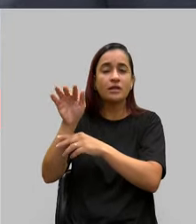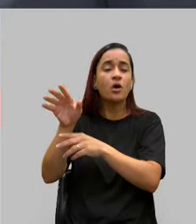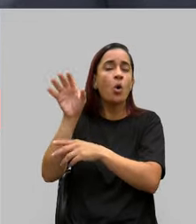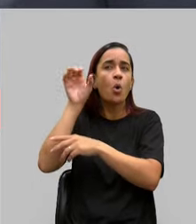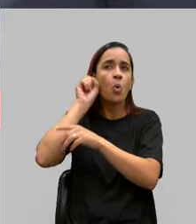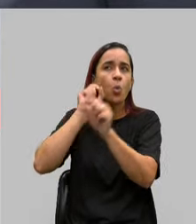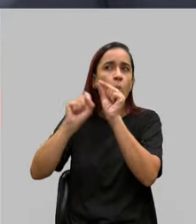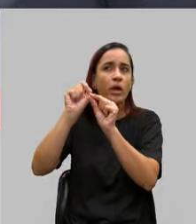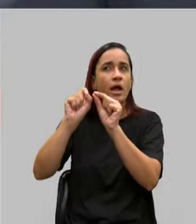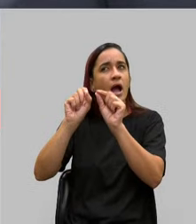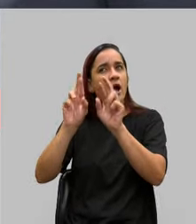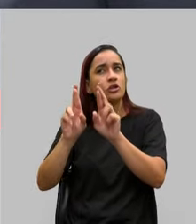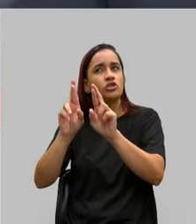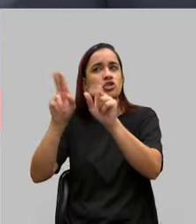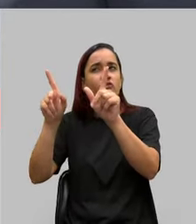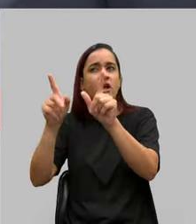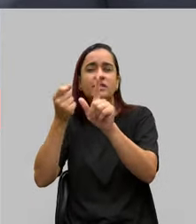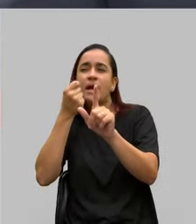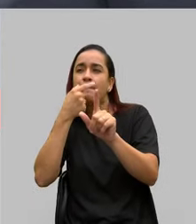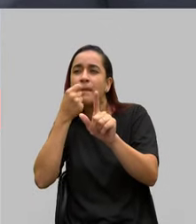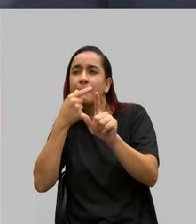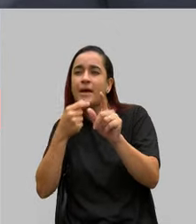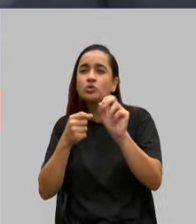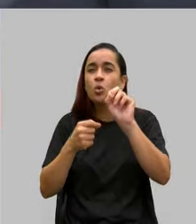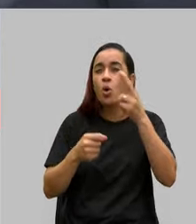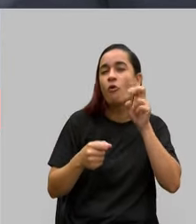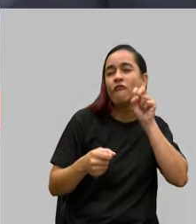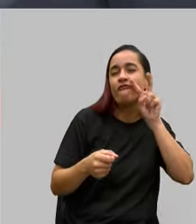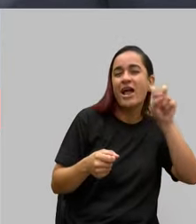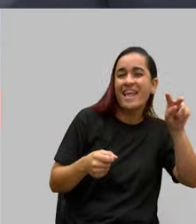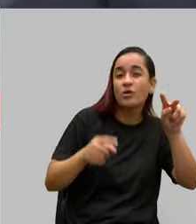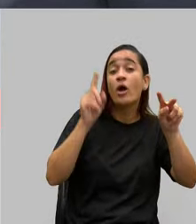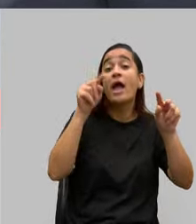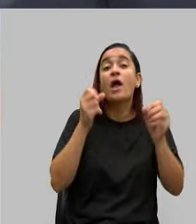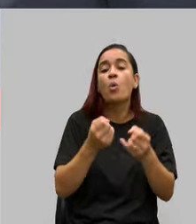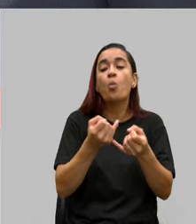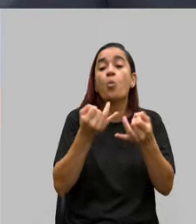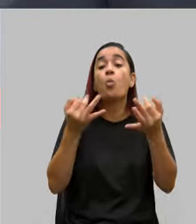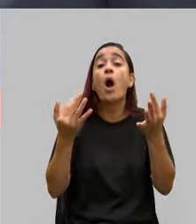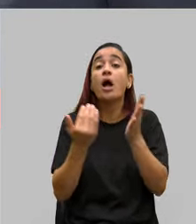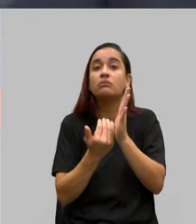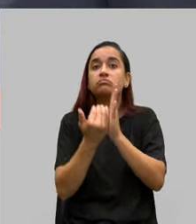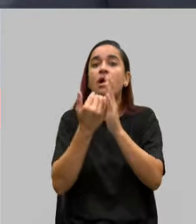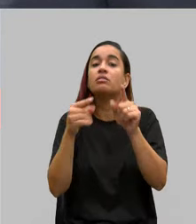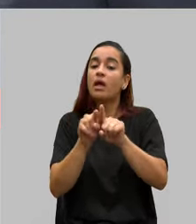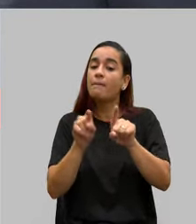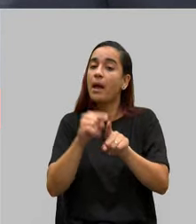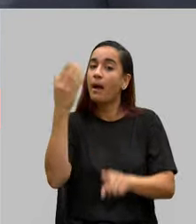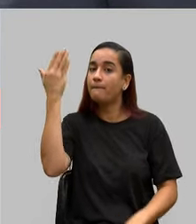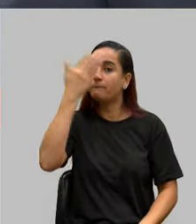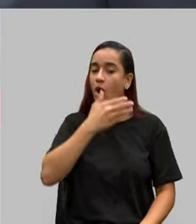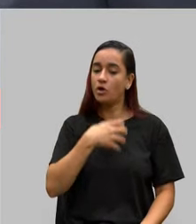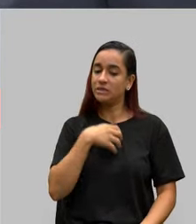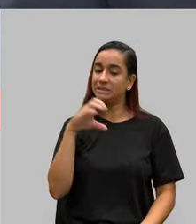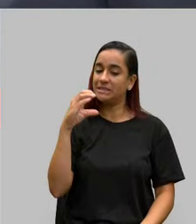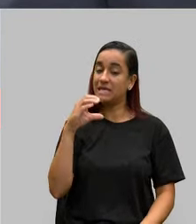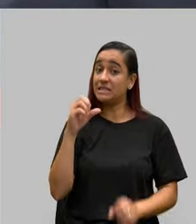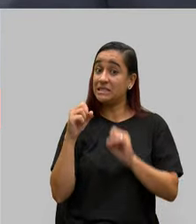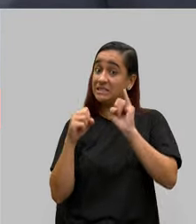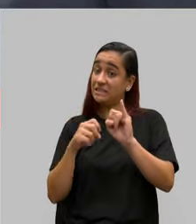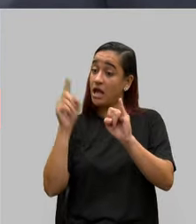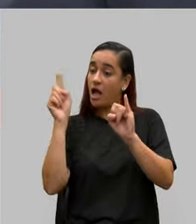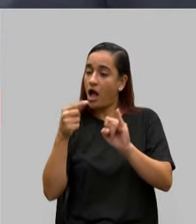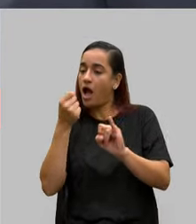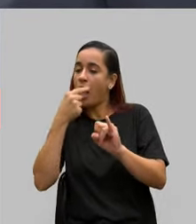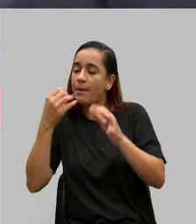o medicamento e o veneno é a dose e a comprovação científica né de que ele faz que ele tem efeito e